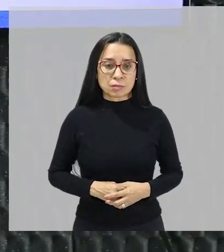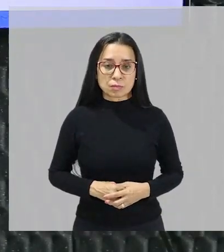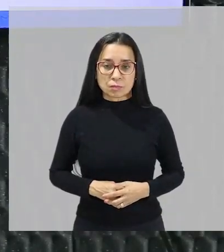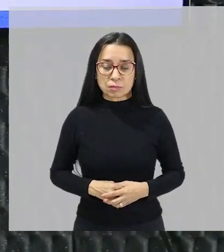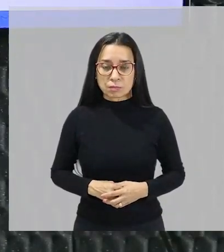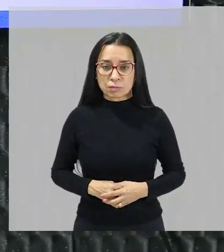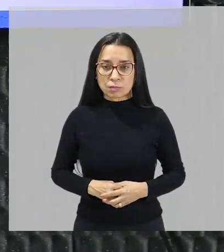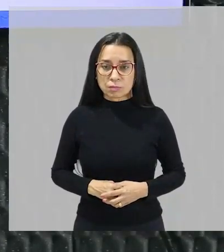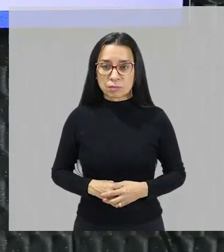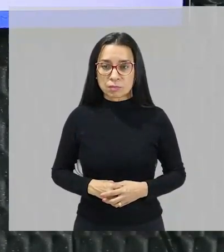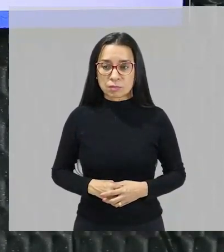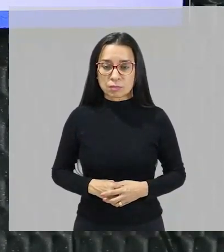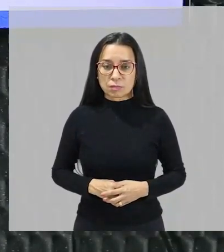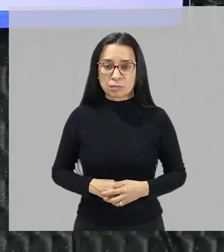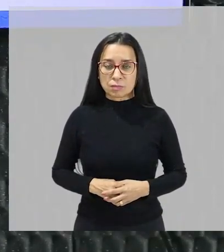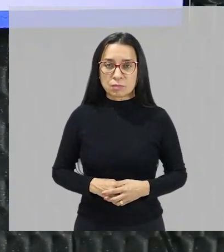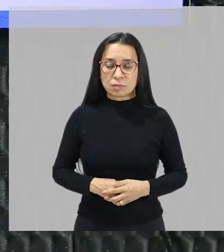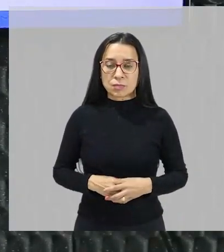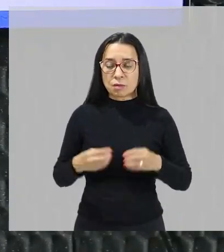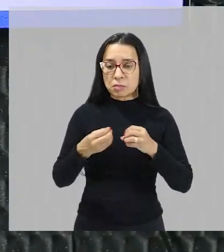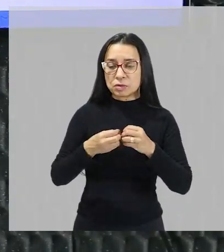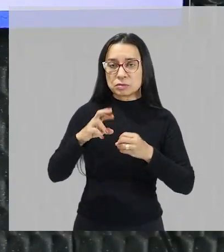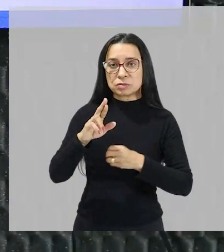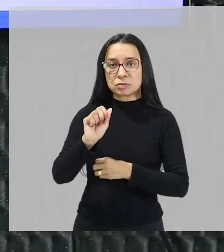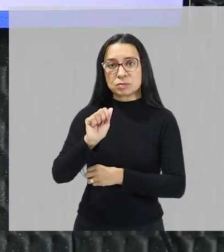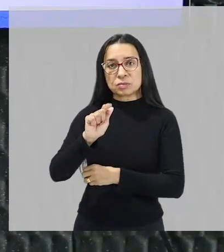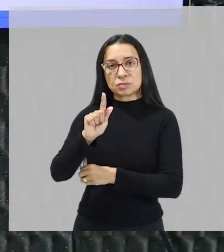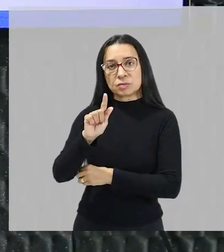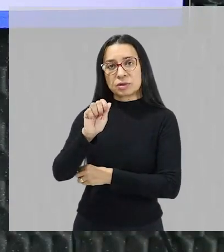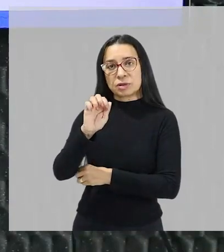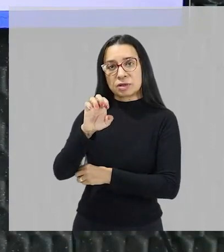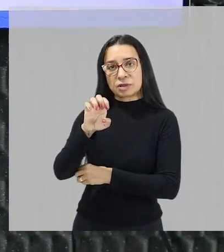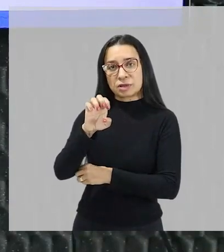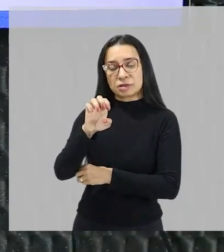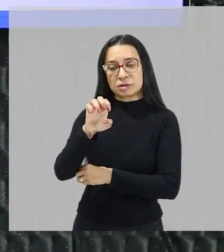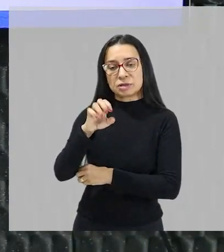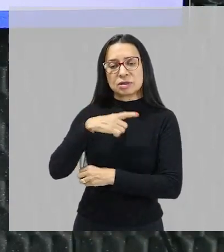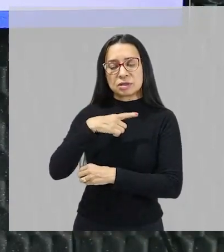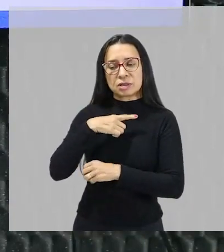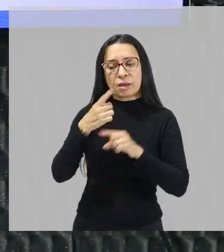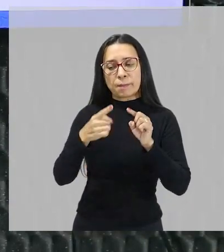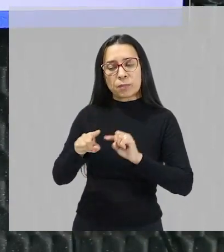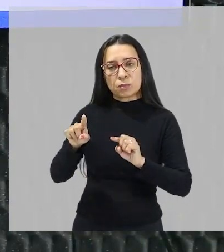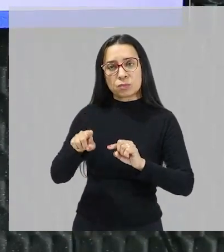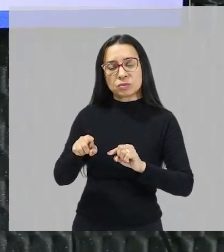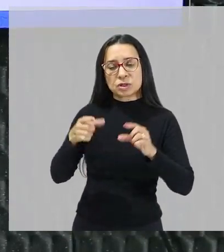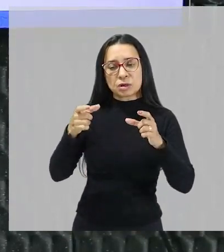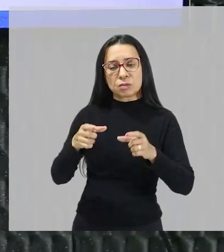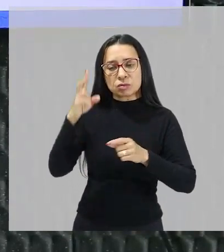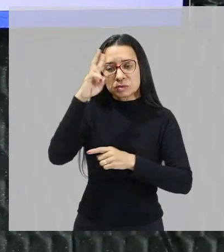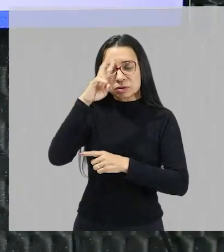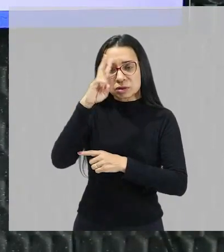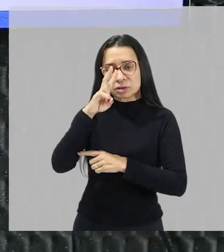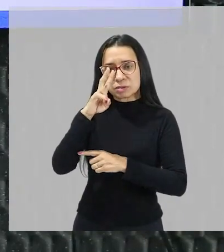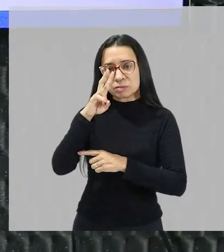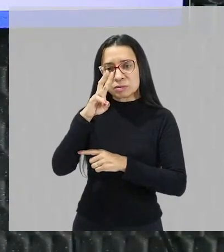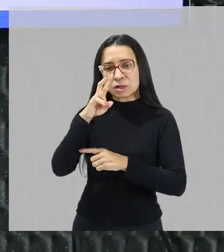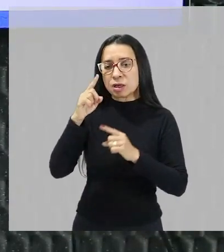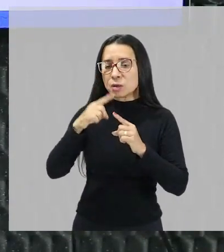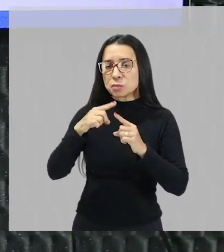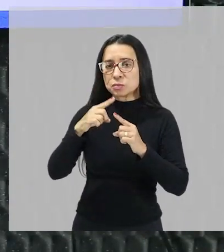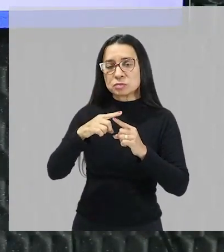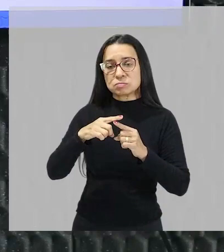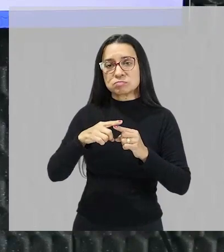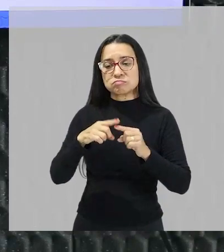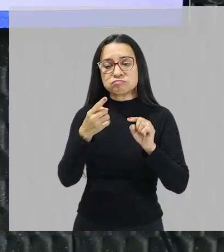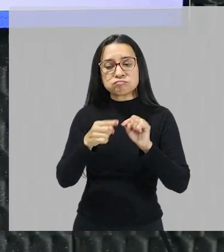já tocaram alguma coisa ali próximo do reggae, já tiveram músicas onde a melodia lembra ali o ritmo do reggae. A fonte